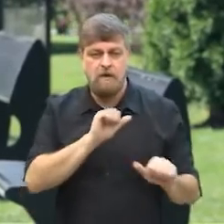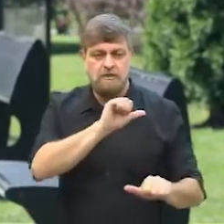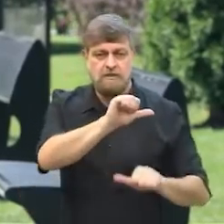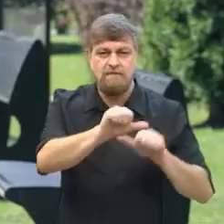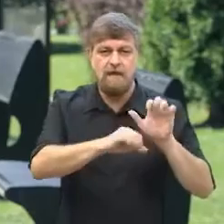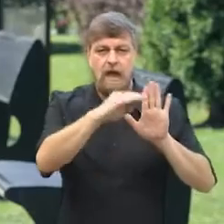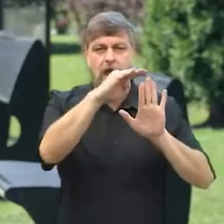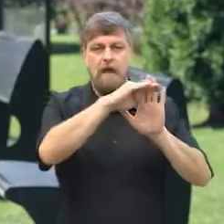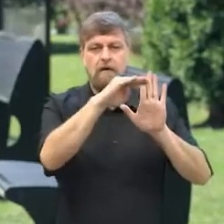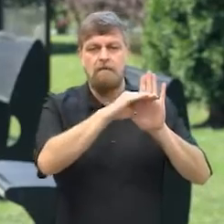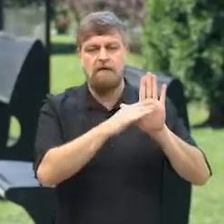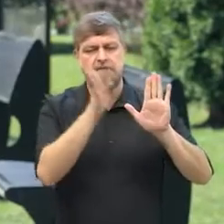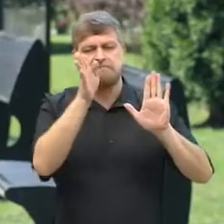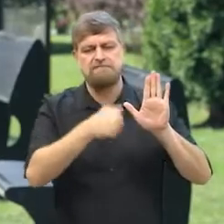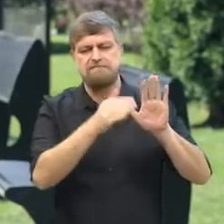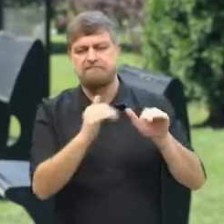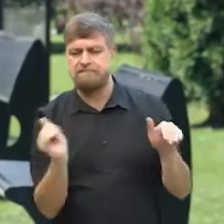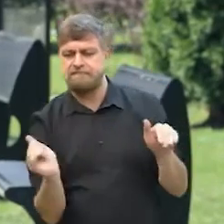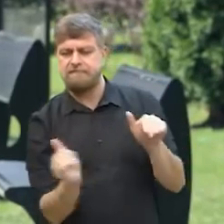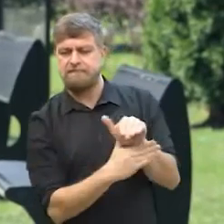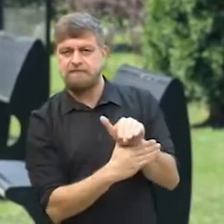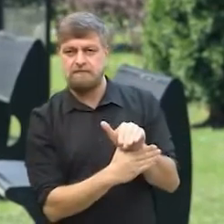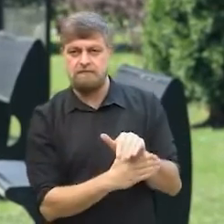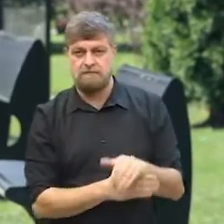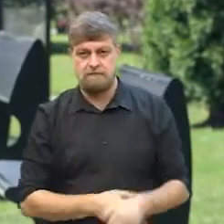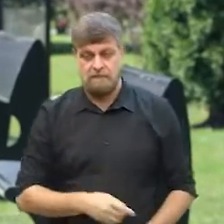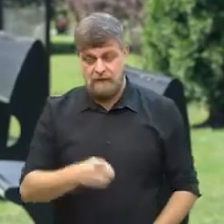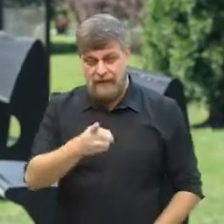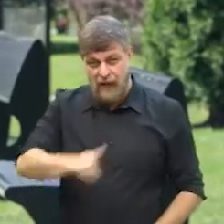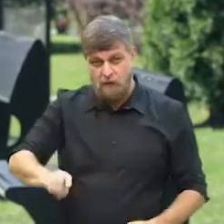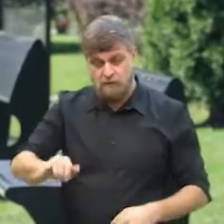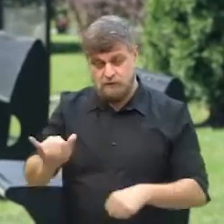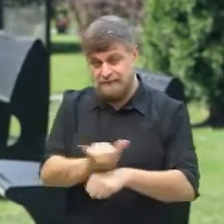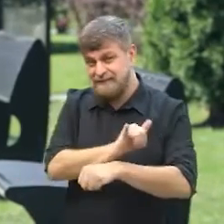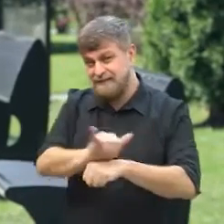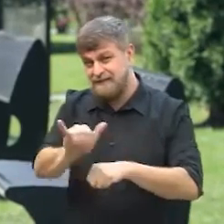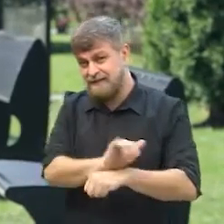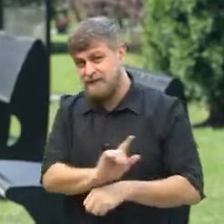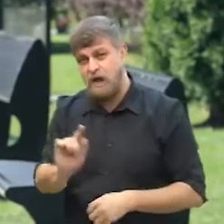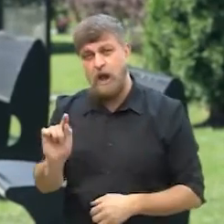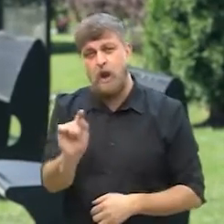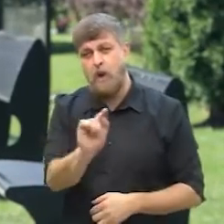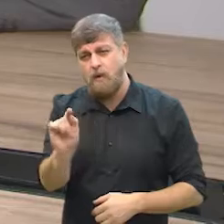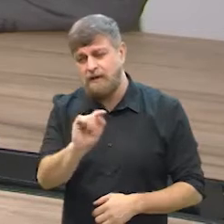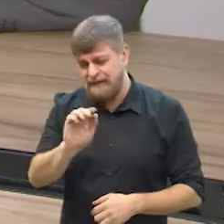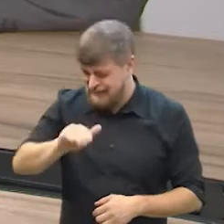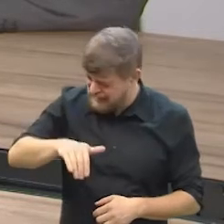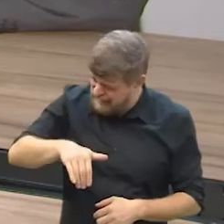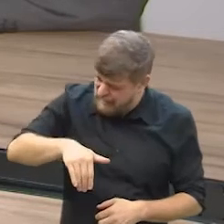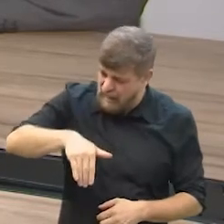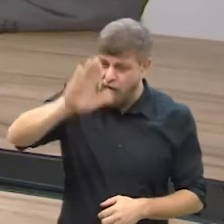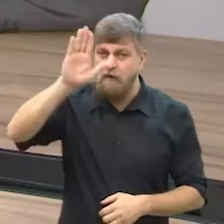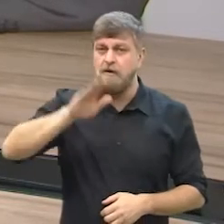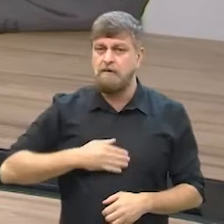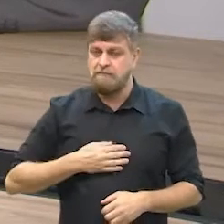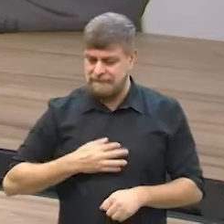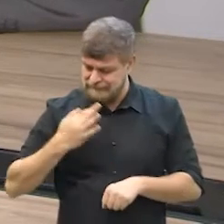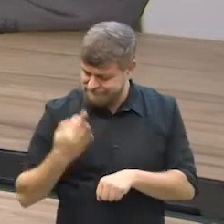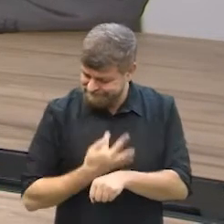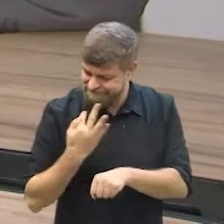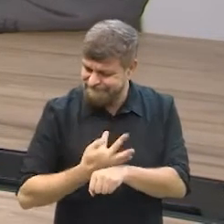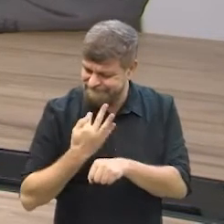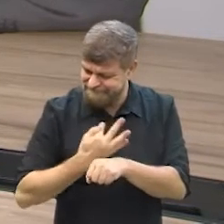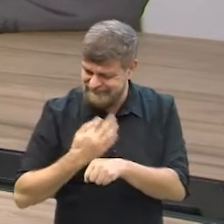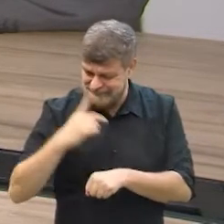um plano que vai ser engavetado. O último passo, ele é talvez o mais exigente,